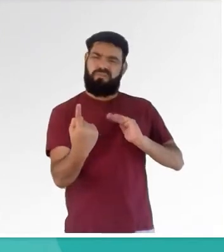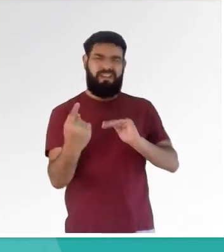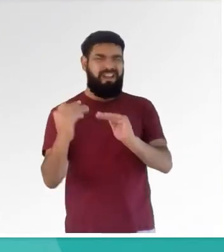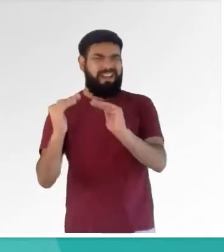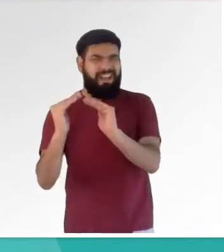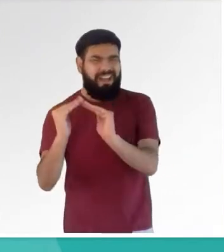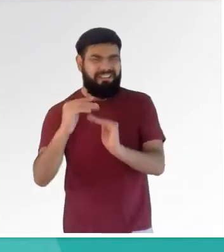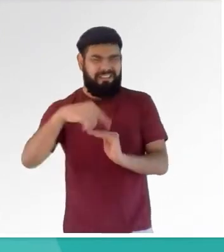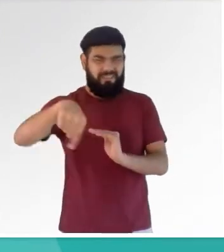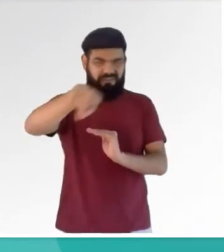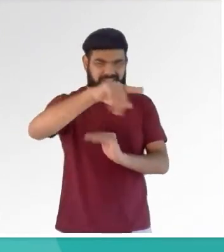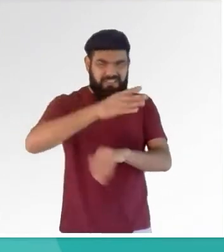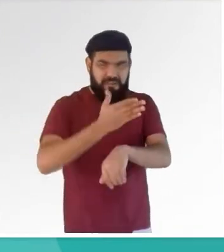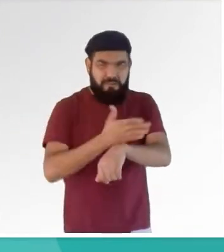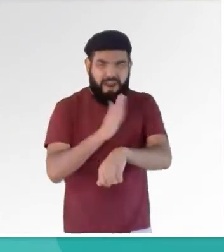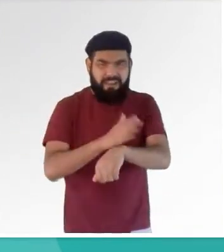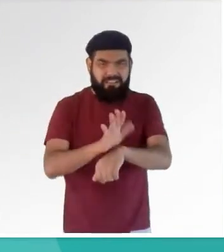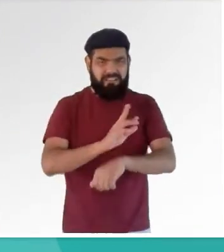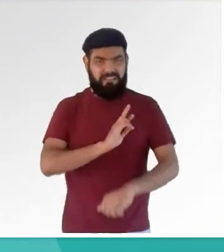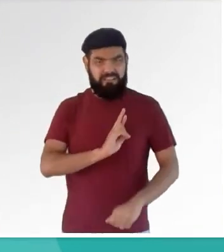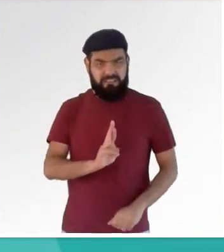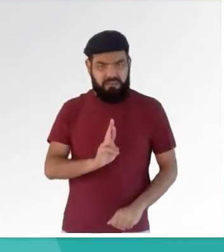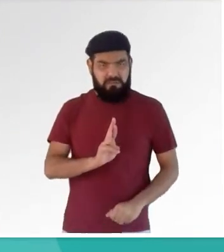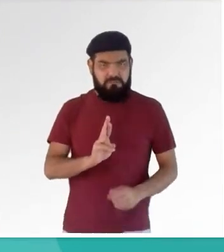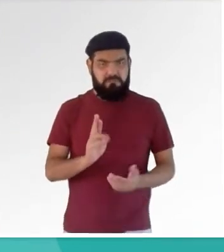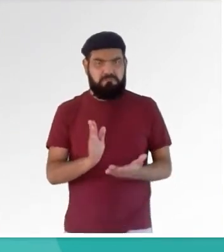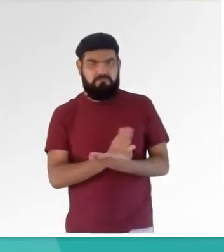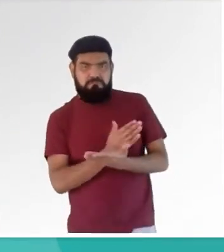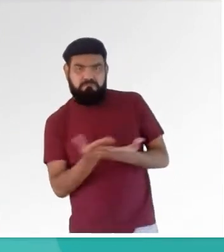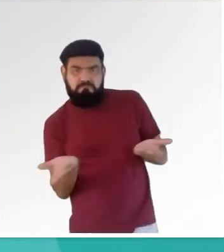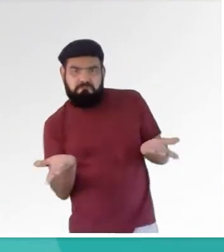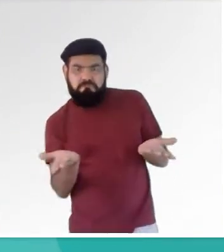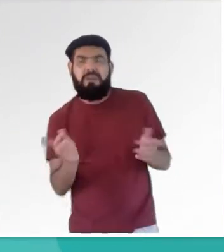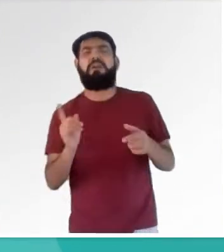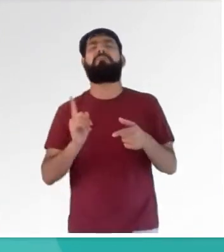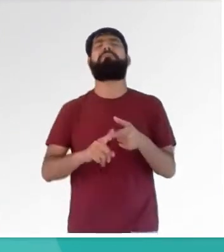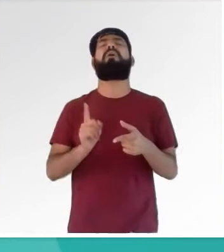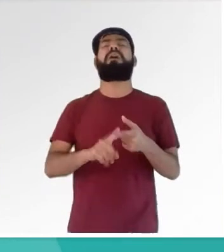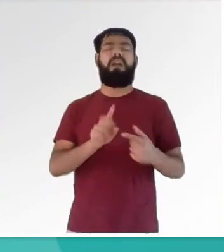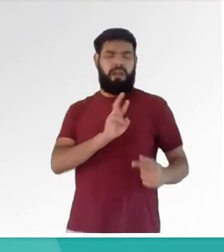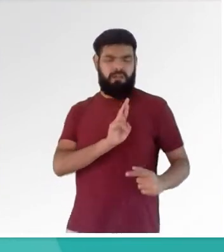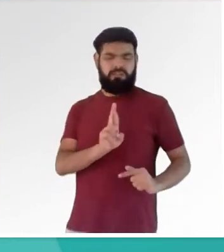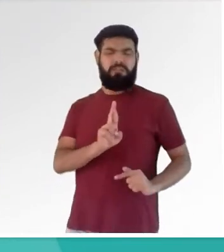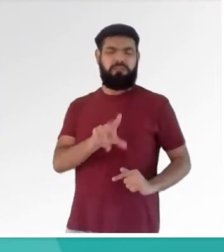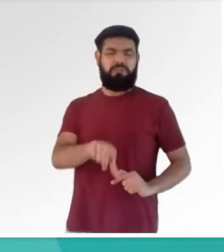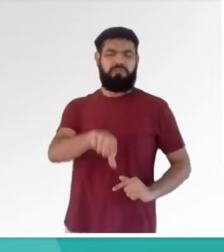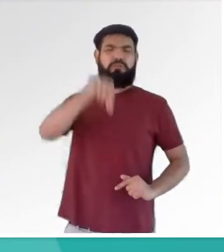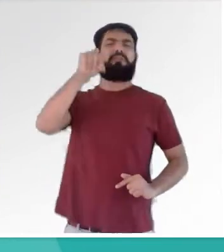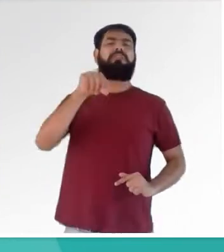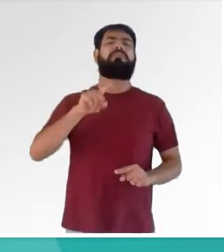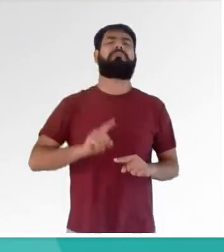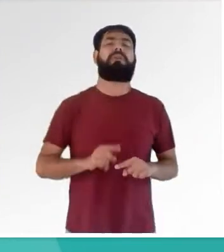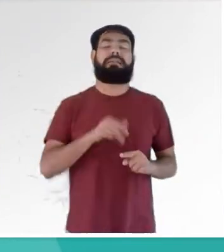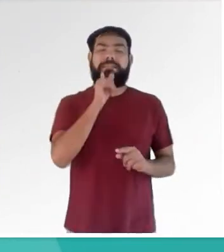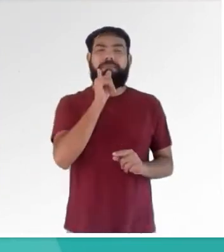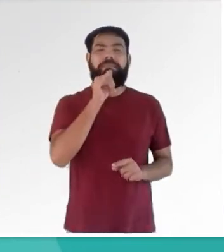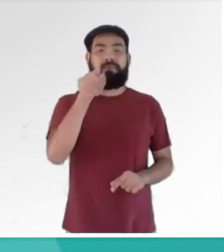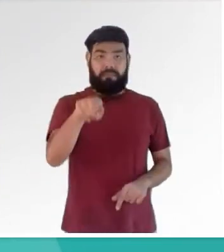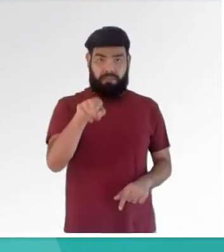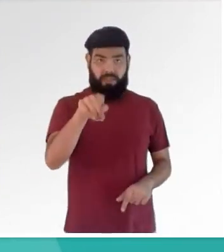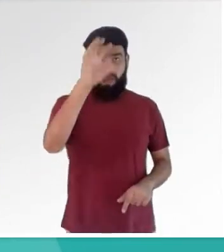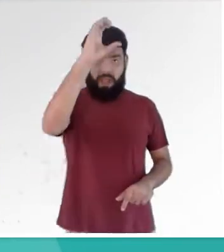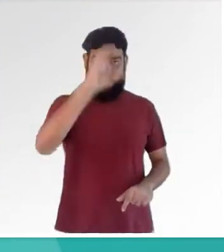religião? E por que que você tem essa religião? Então, se você é católico, por que você